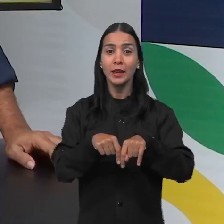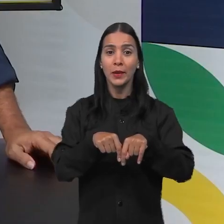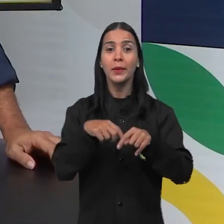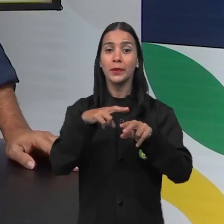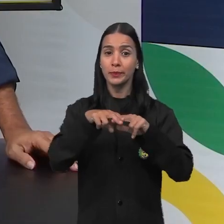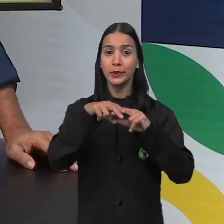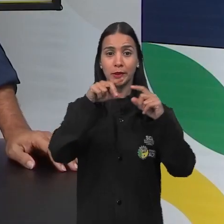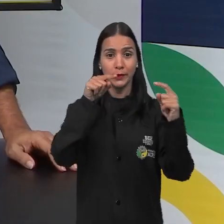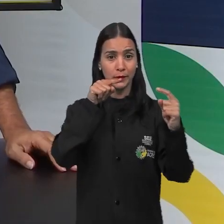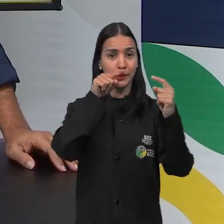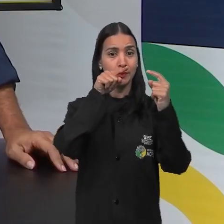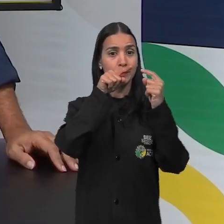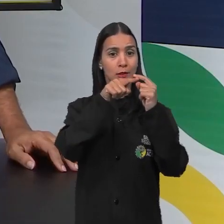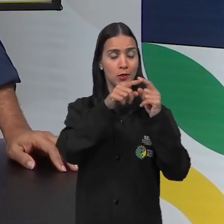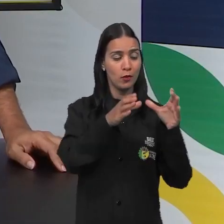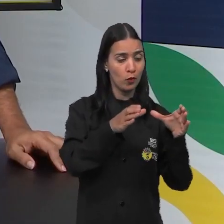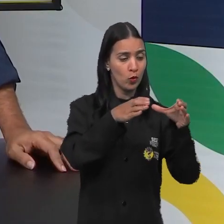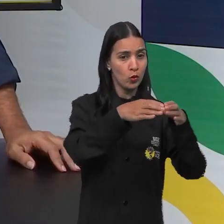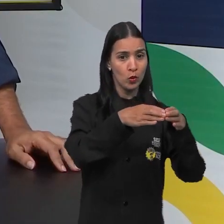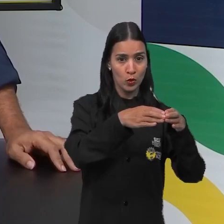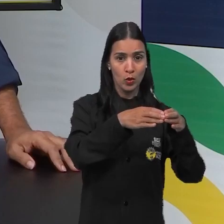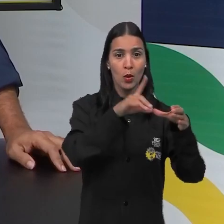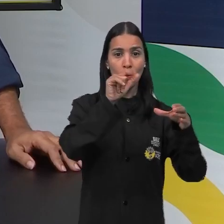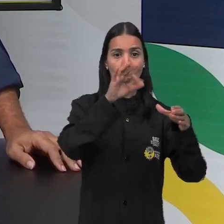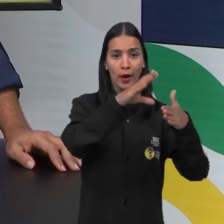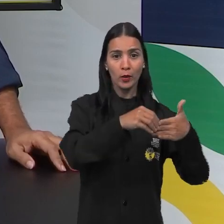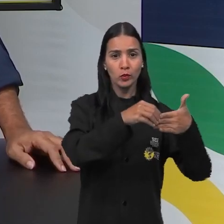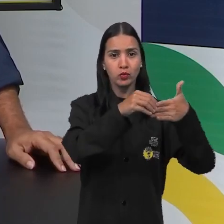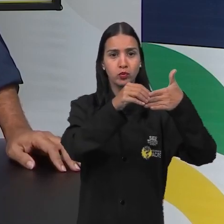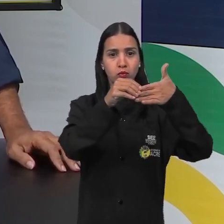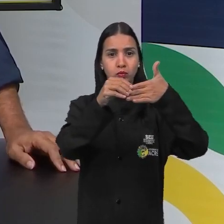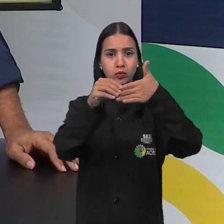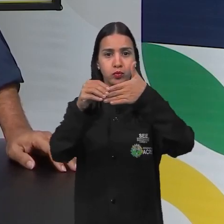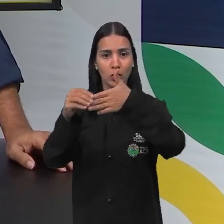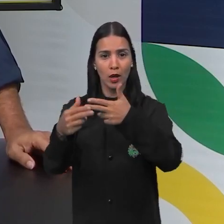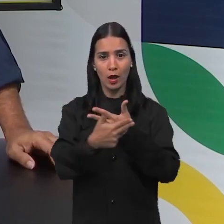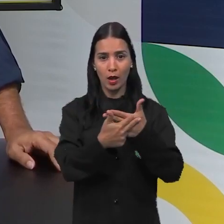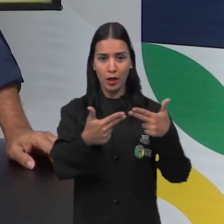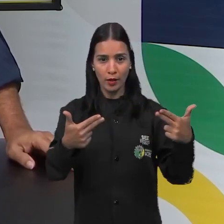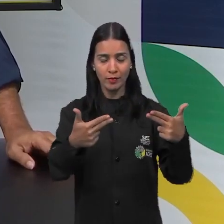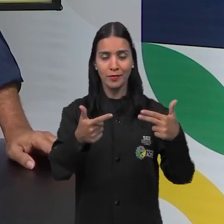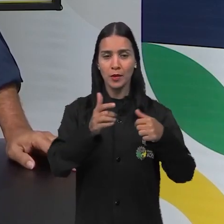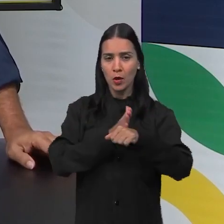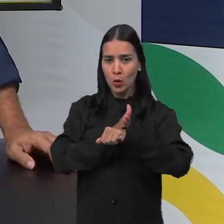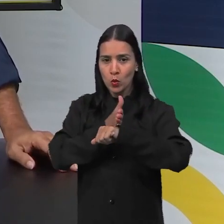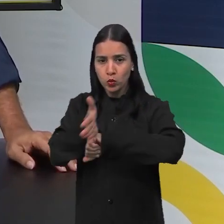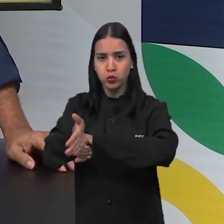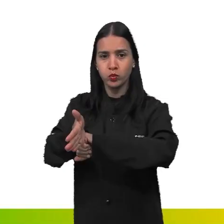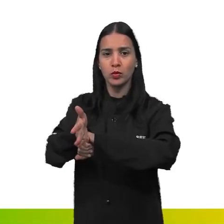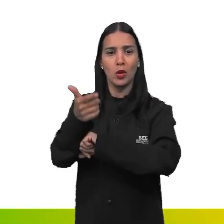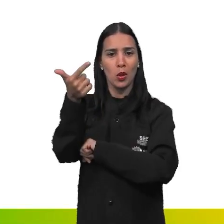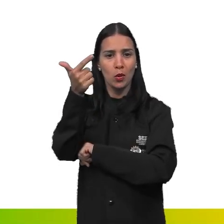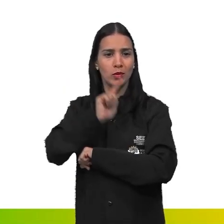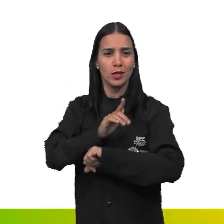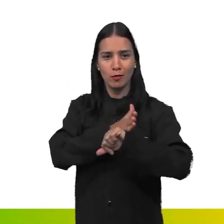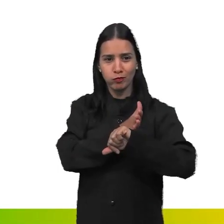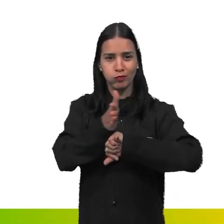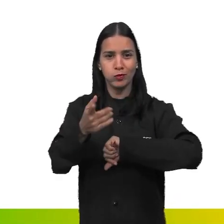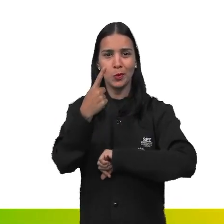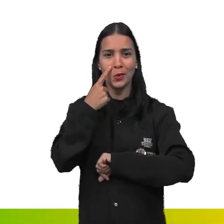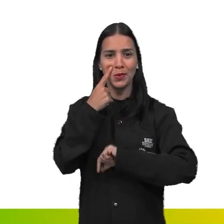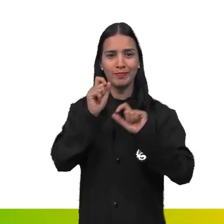o objeto até o campo adversário, ou então invadir o campo adversário. A gente tem uma imagem na tela que faz